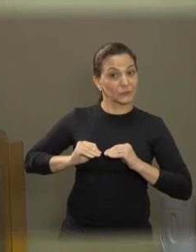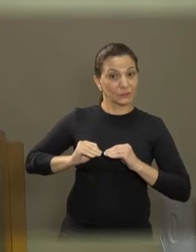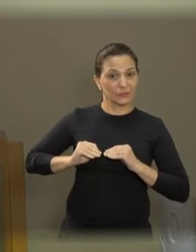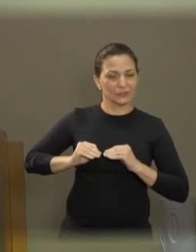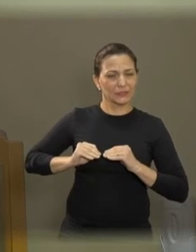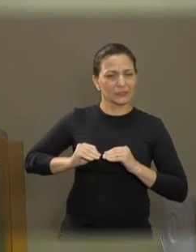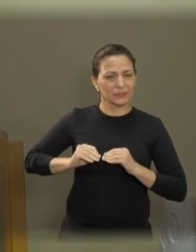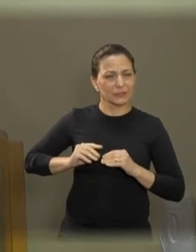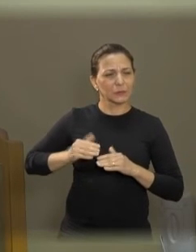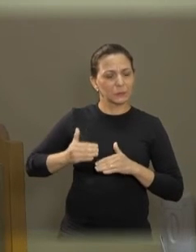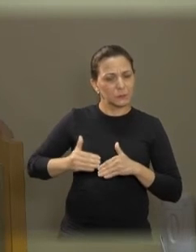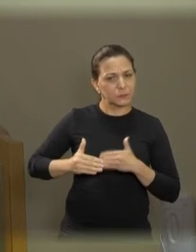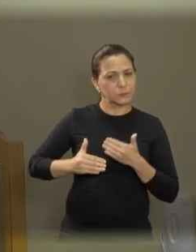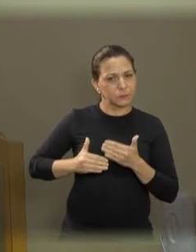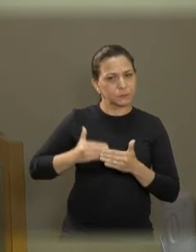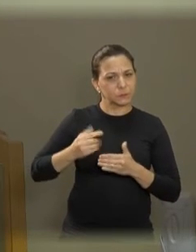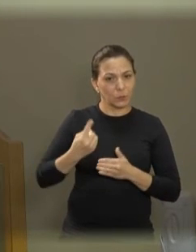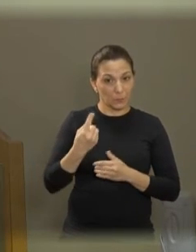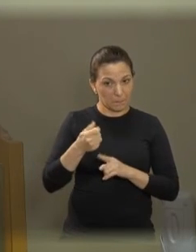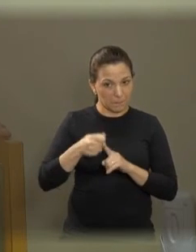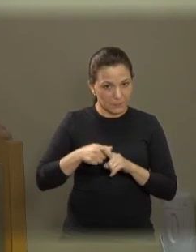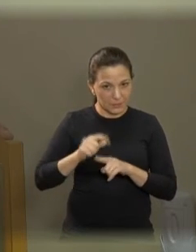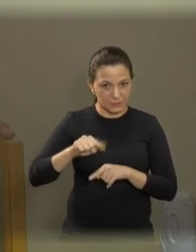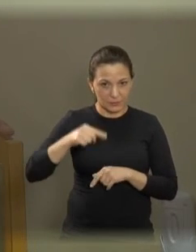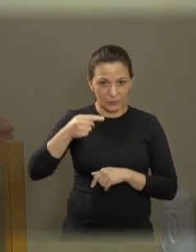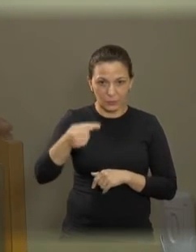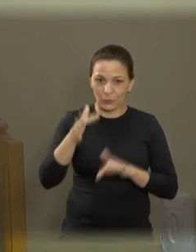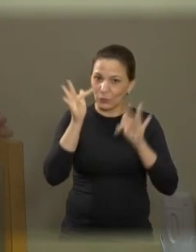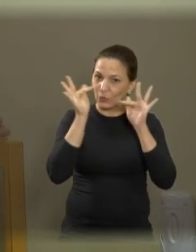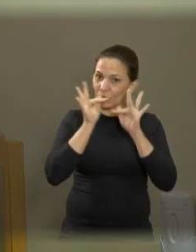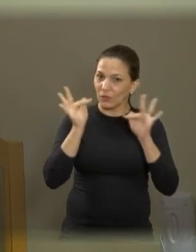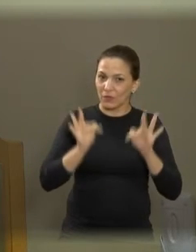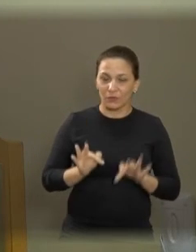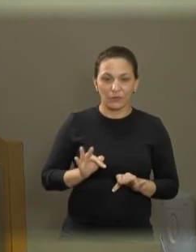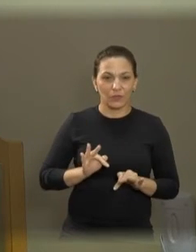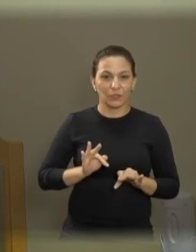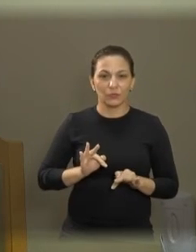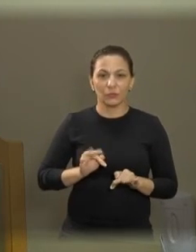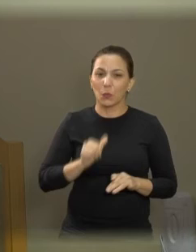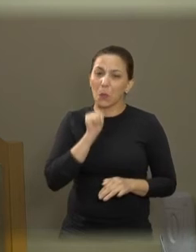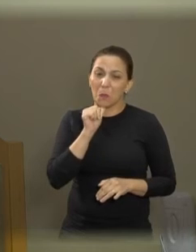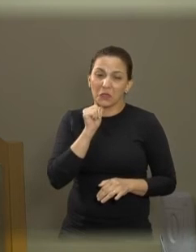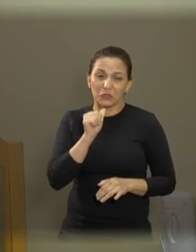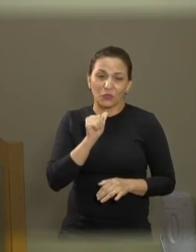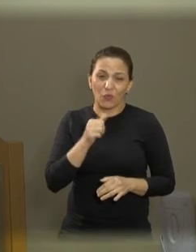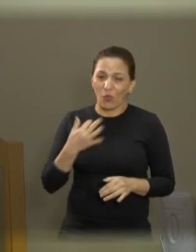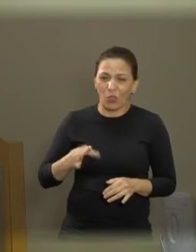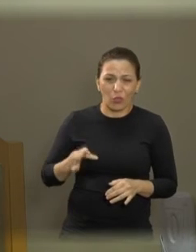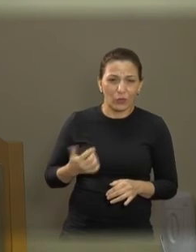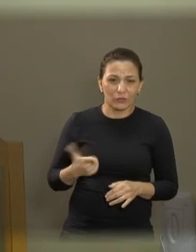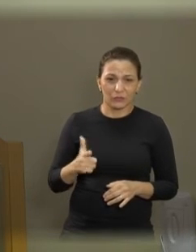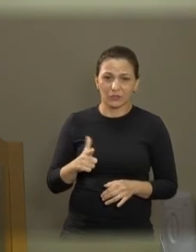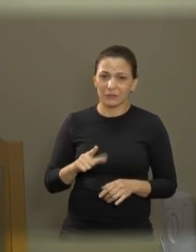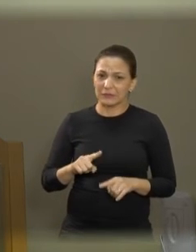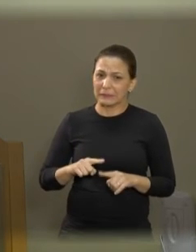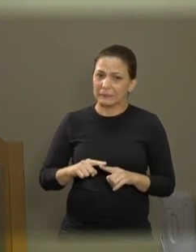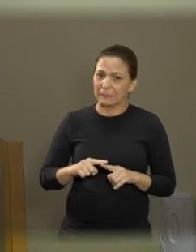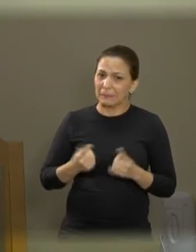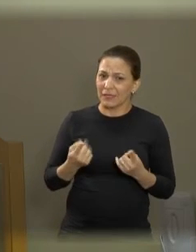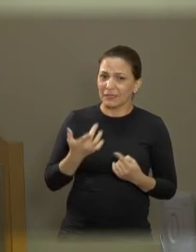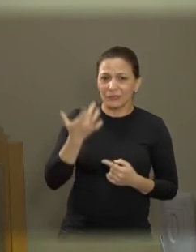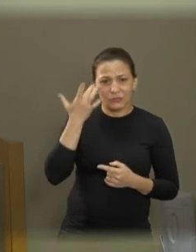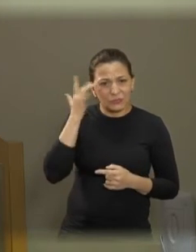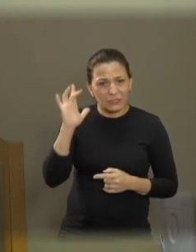Passado algum tempo, assim, um mês depois do implante, aquela felicidade, não menstruou, não teve cólica. Mas eu não sabia se aquela